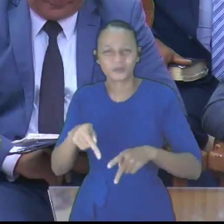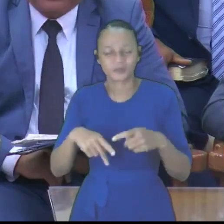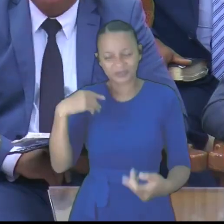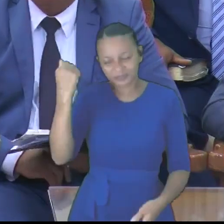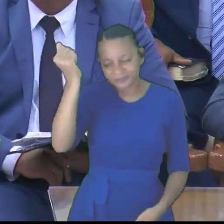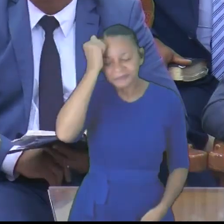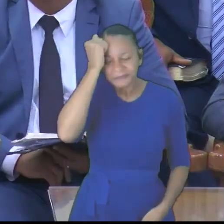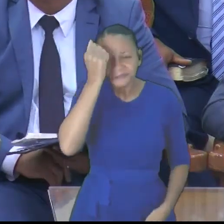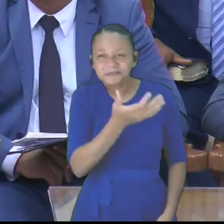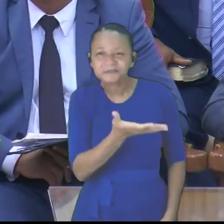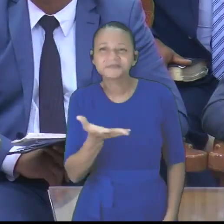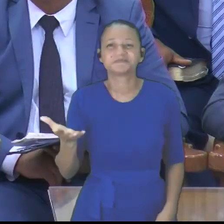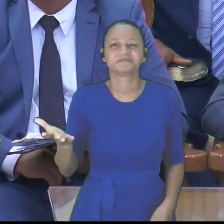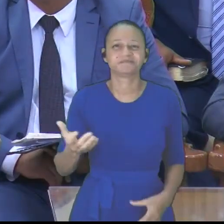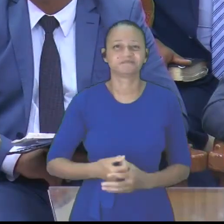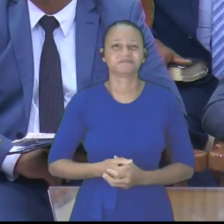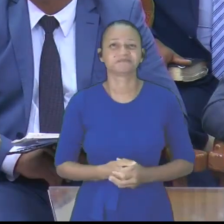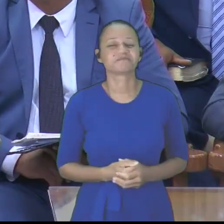arrependimento.